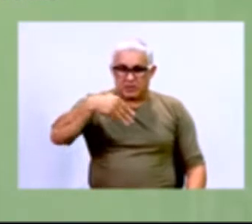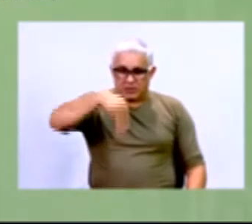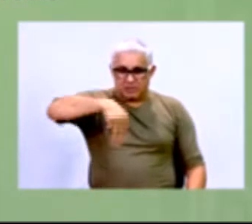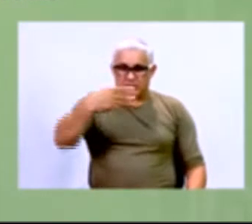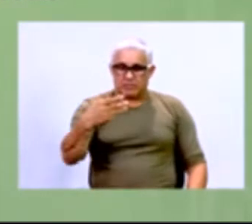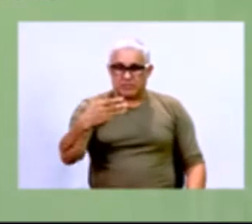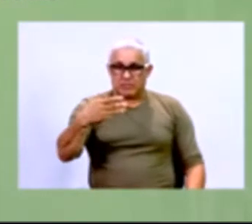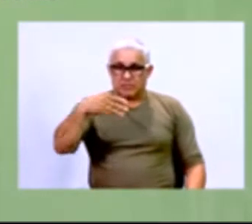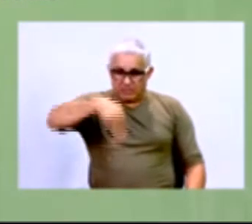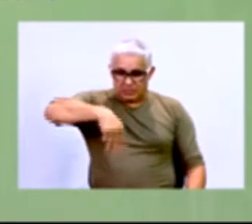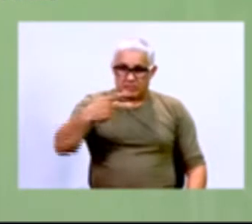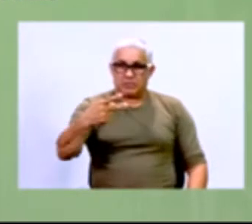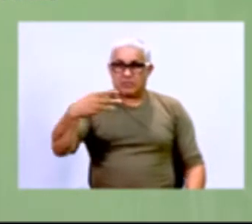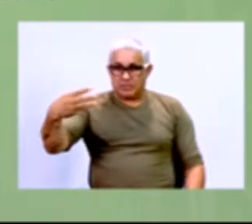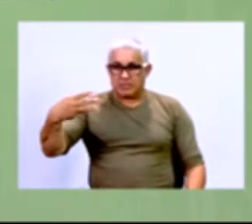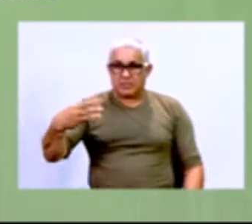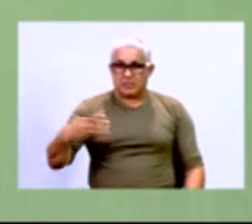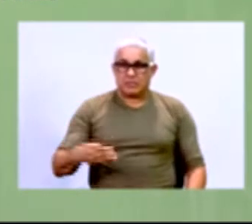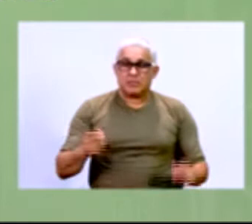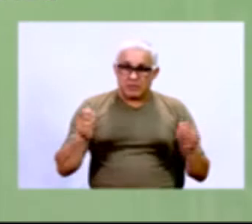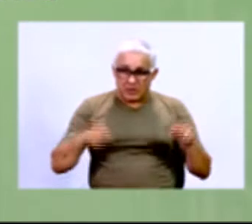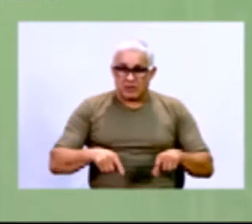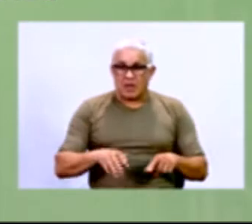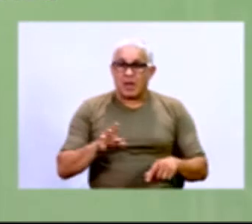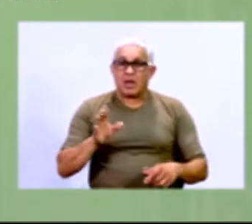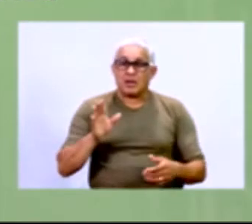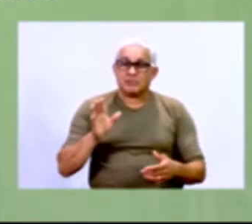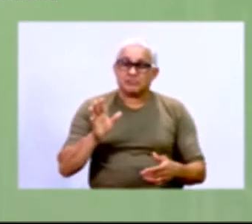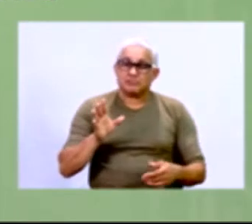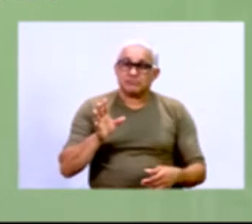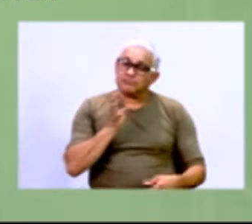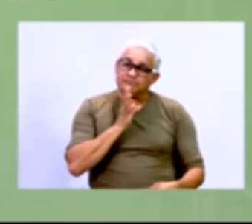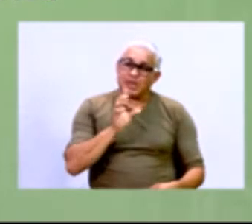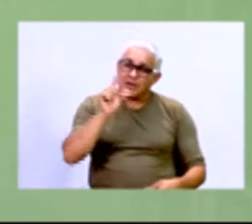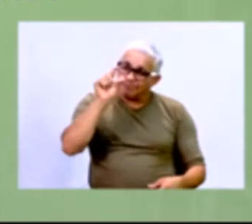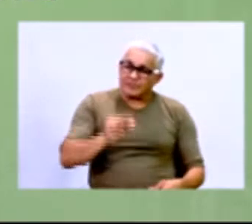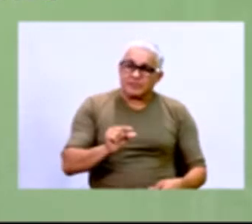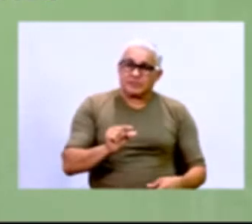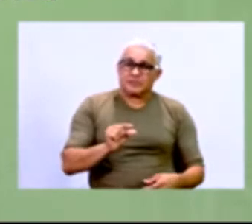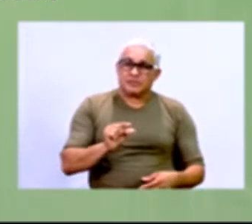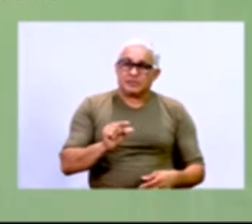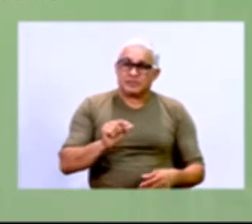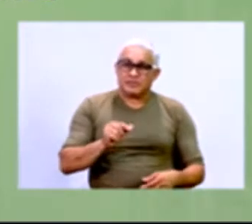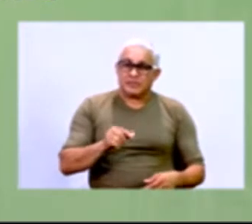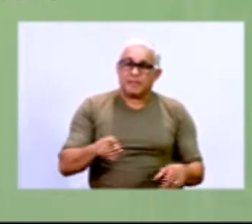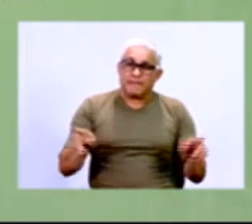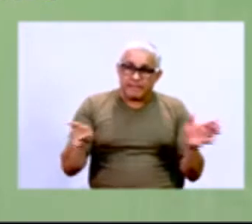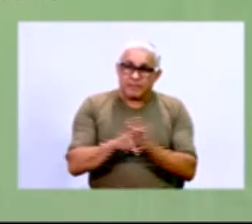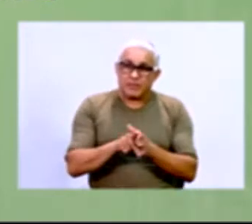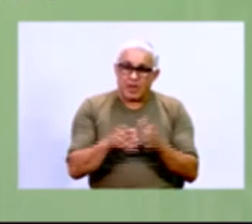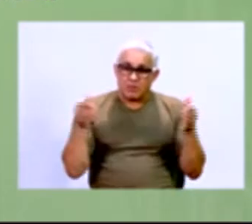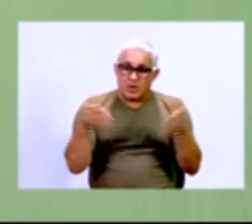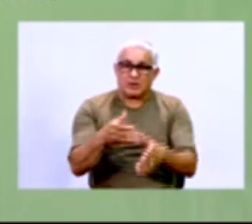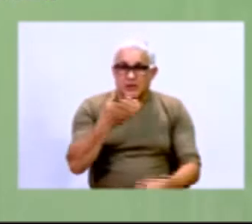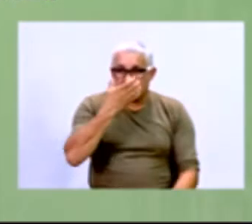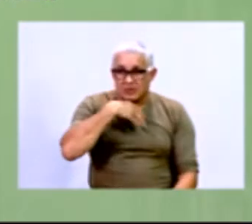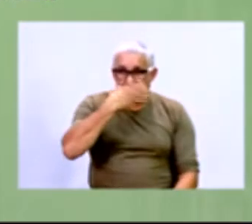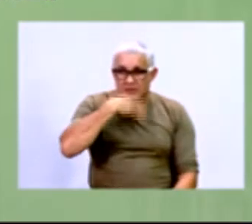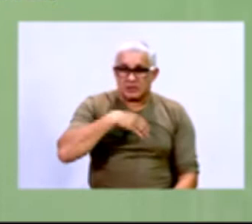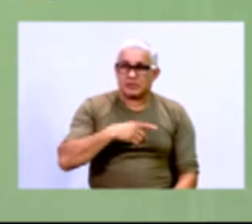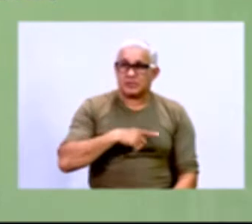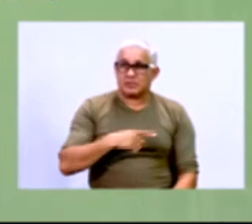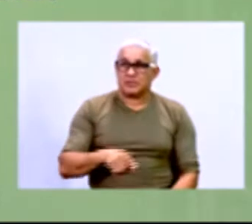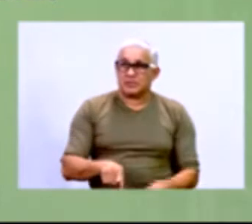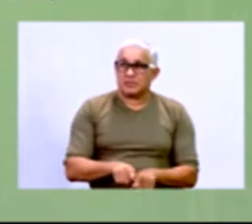ser reproduzido em aparelhos Apple, um iPod, um iPhone e um Mac, além de players